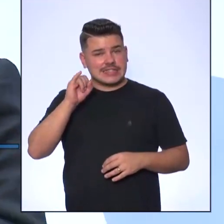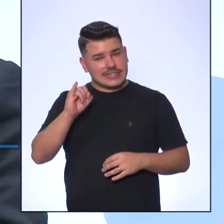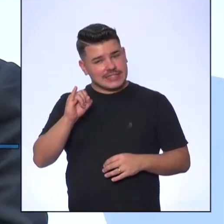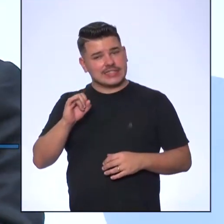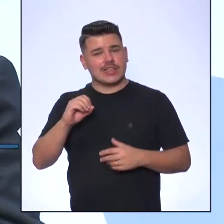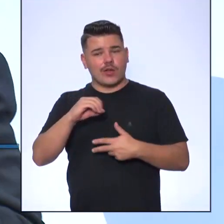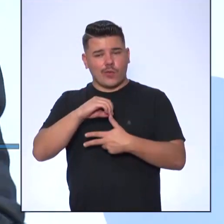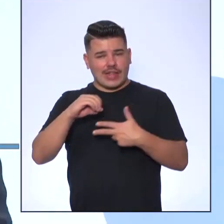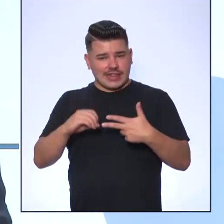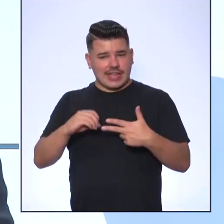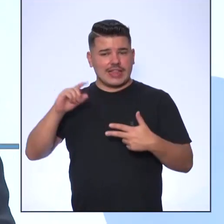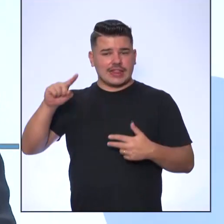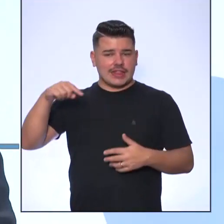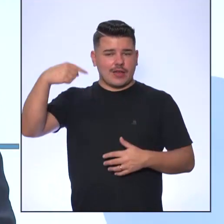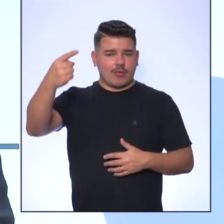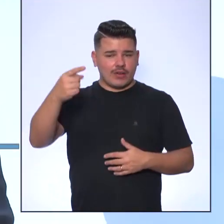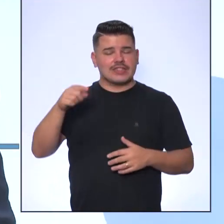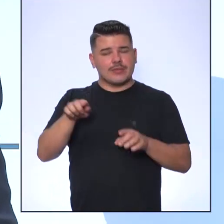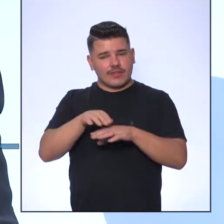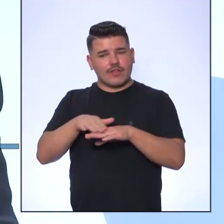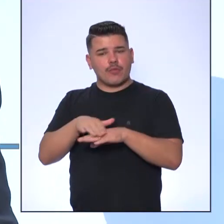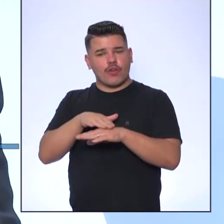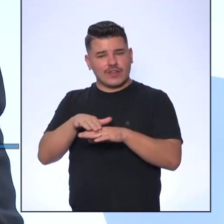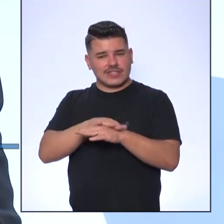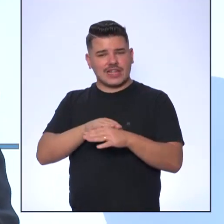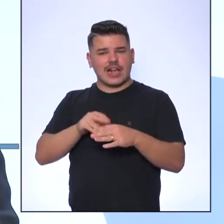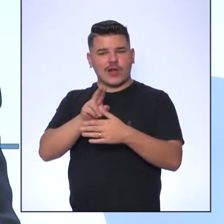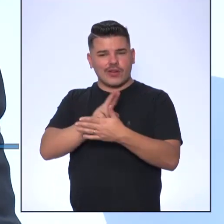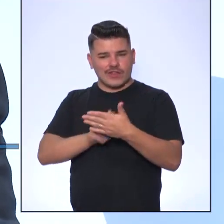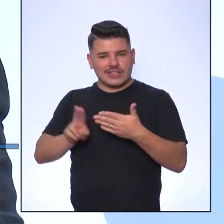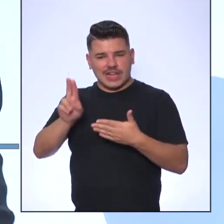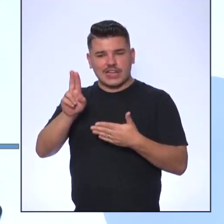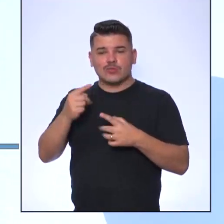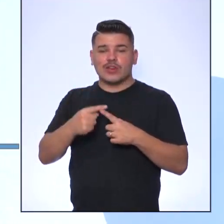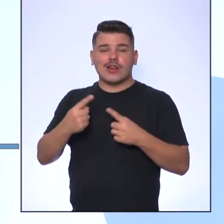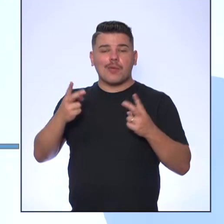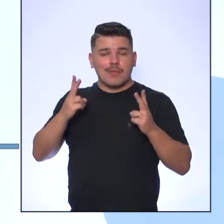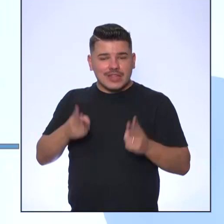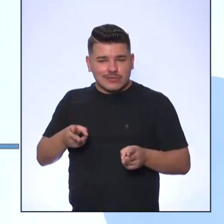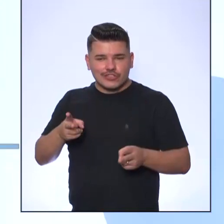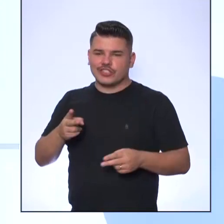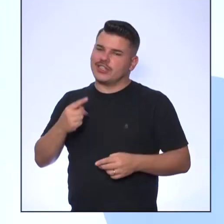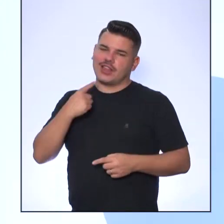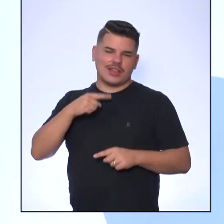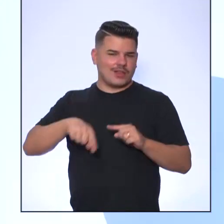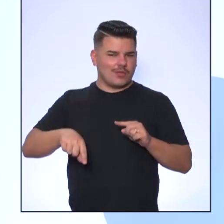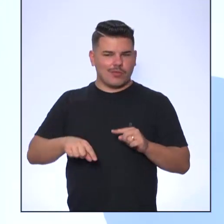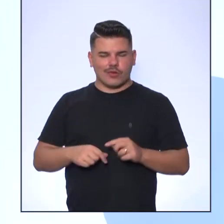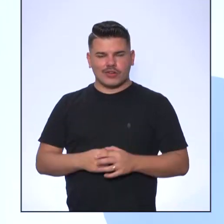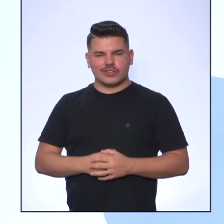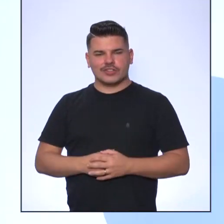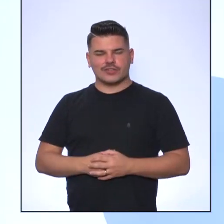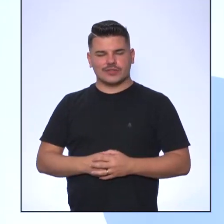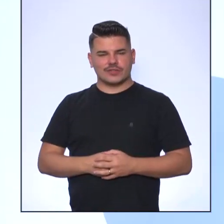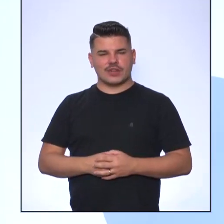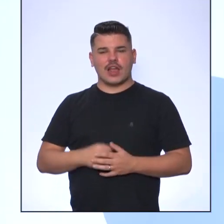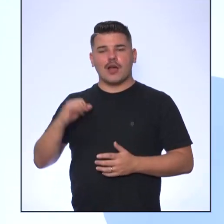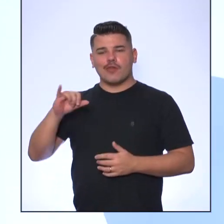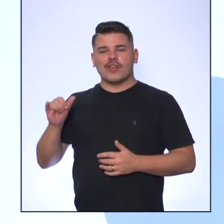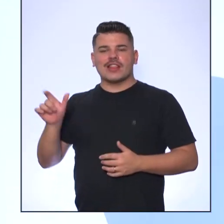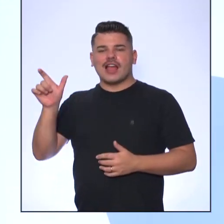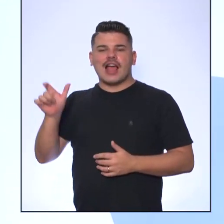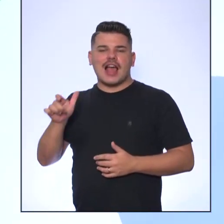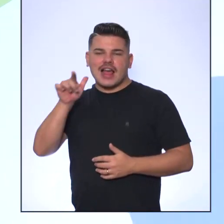vai, mas a gente também vai conversar com as universidades, porque não pode ter no mesmo dia. Mas eu queria aproveitar aqui a pergunta da